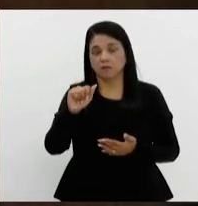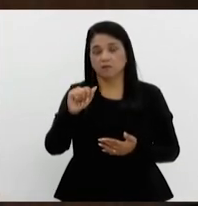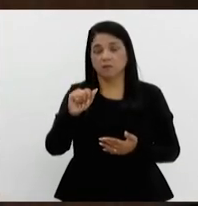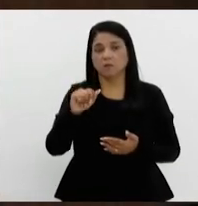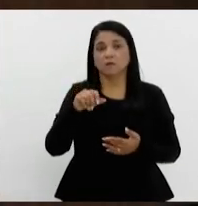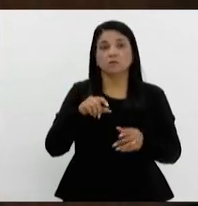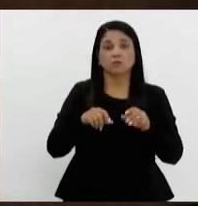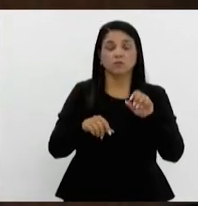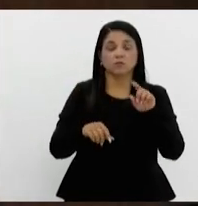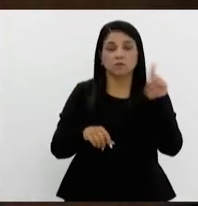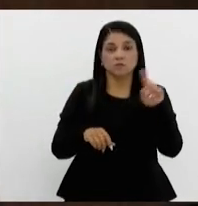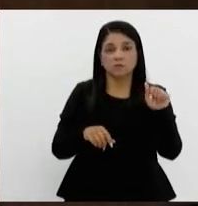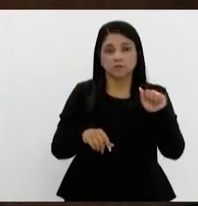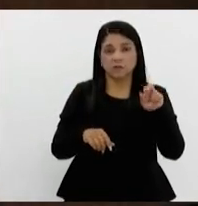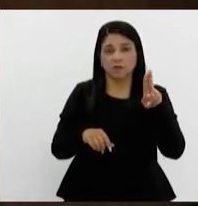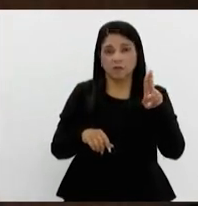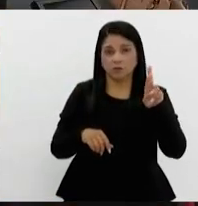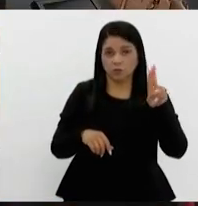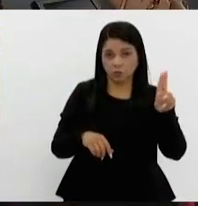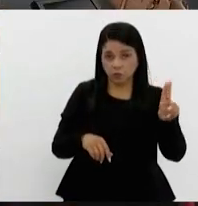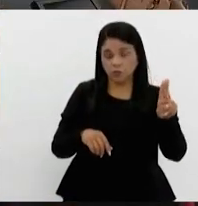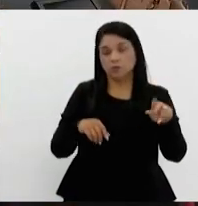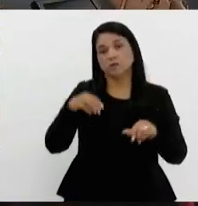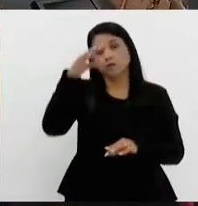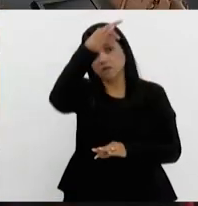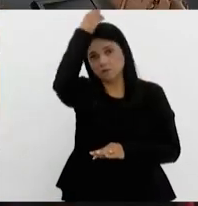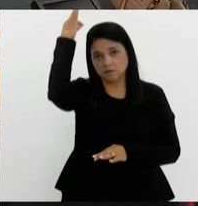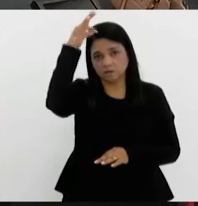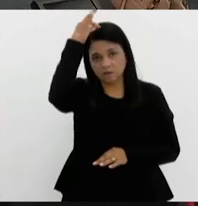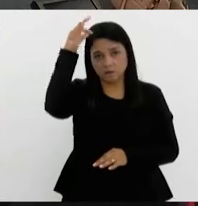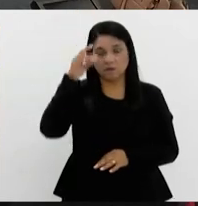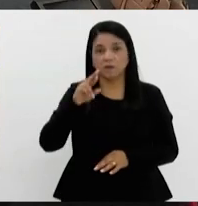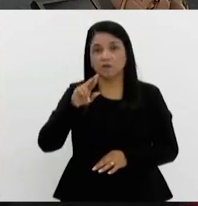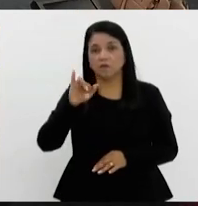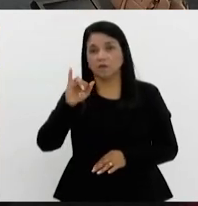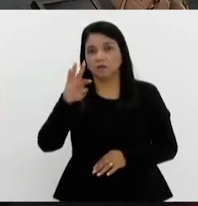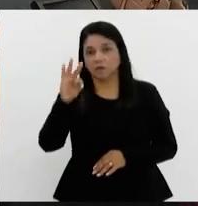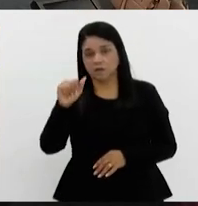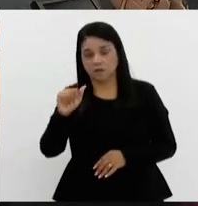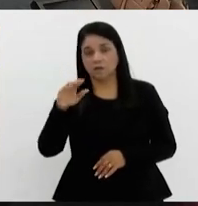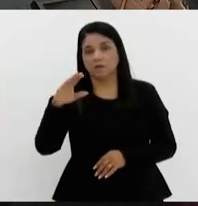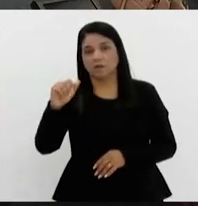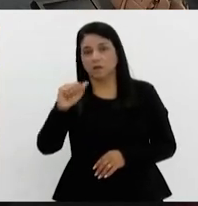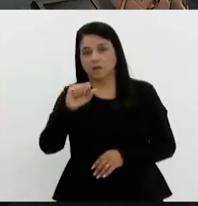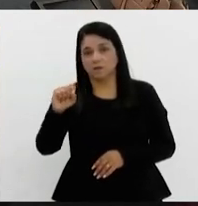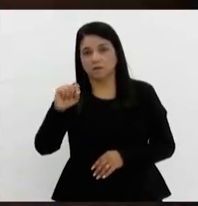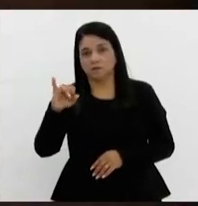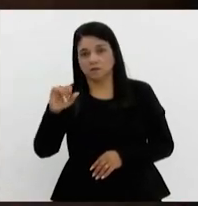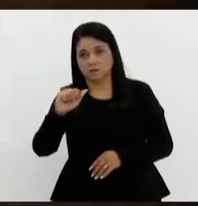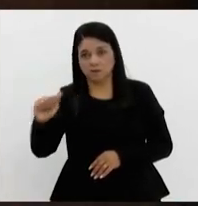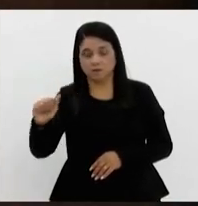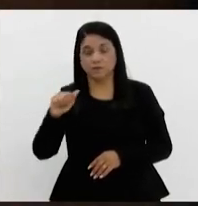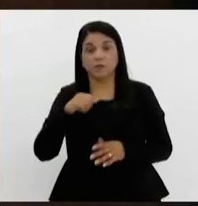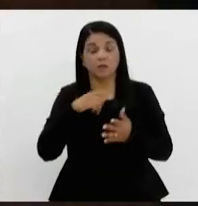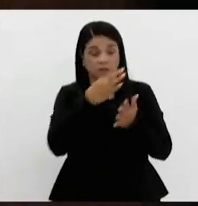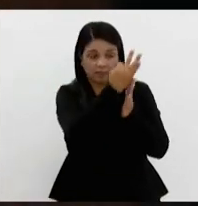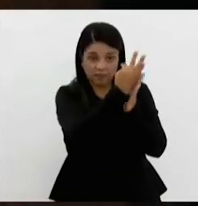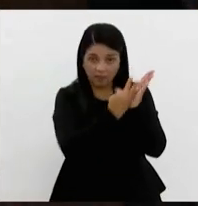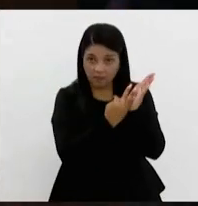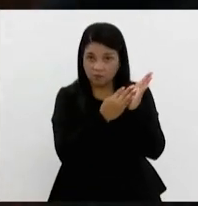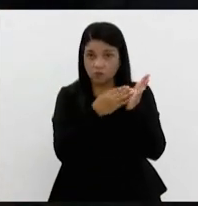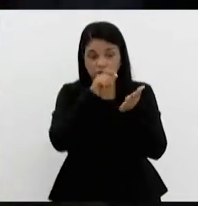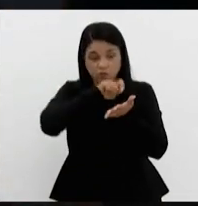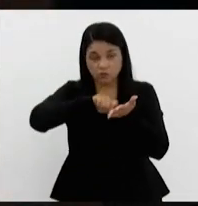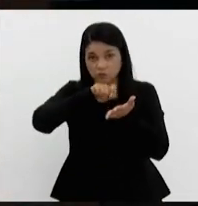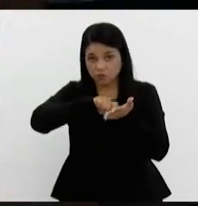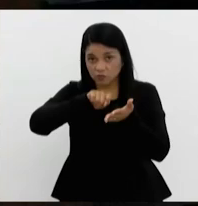Zaru, Santa Rita de Cássio. É, a deputada Dani Balbi tem que... É isso, deputado Jari? No texto está escrito,